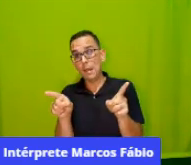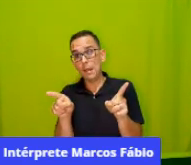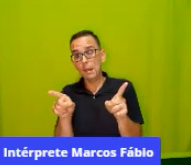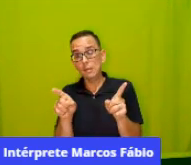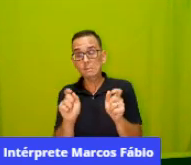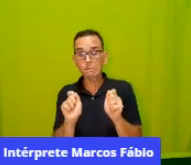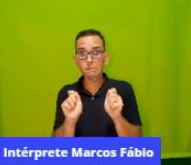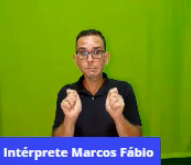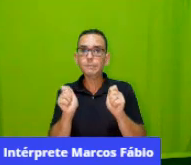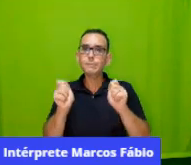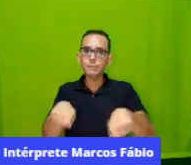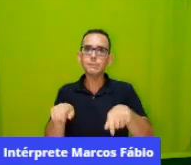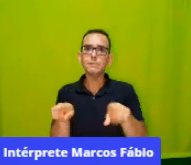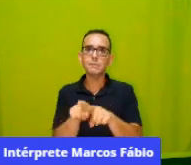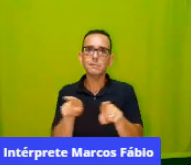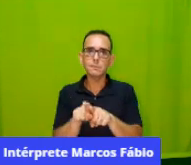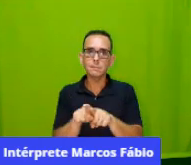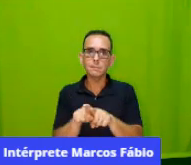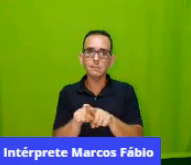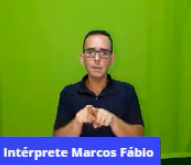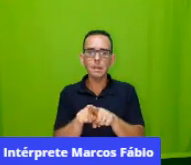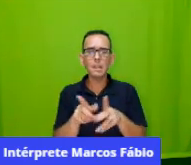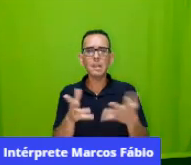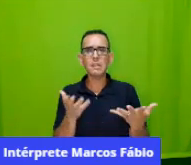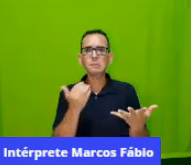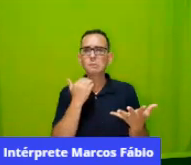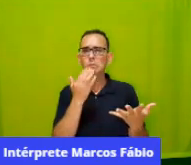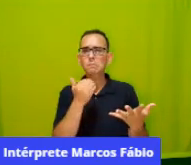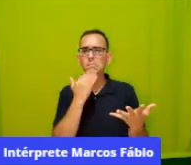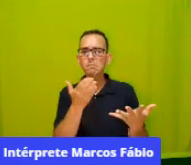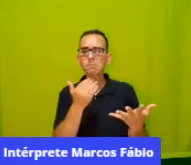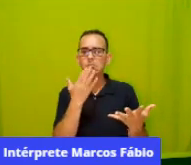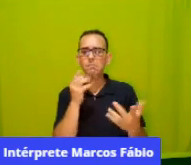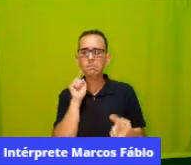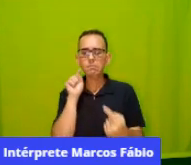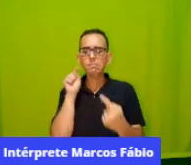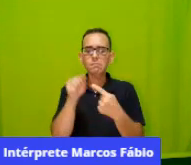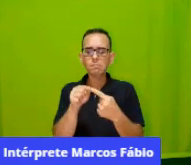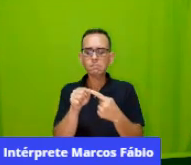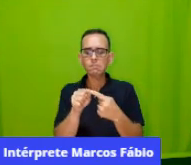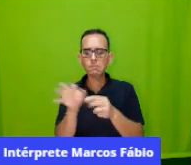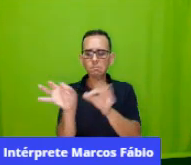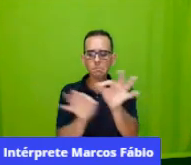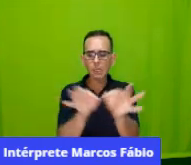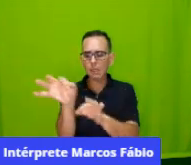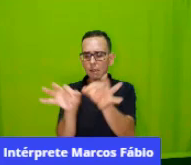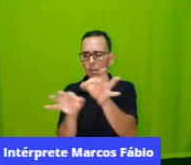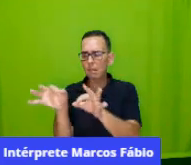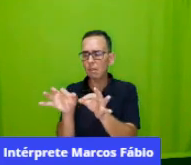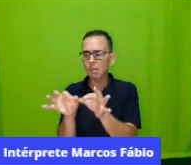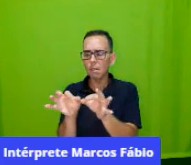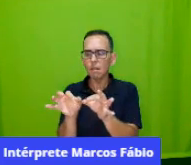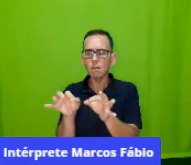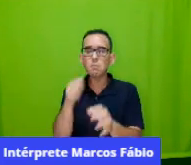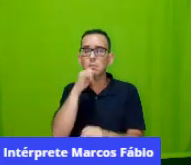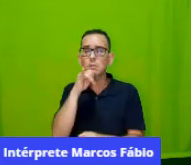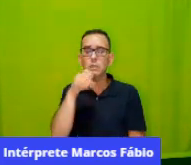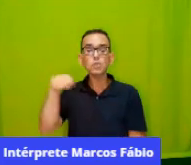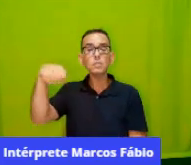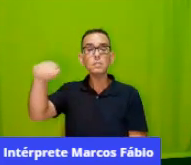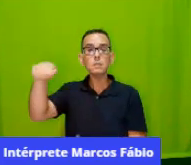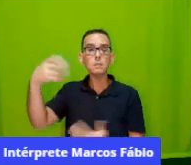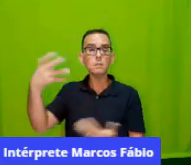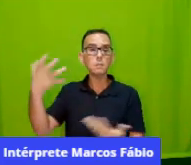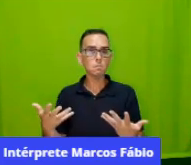movimentos, né, mas, você pode fazer, Carol, mas ele não consegue